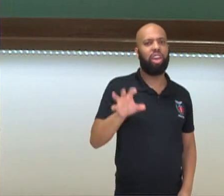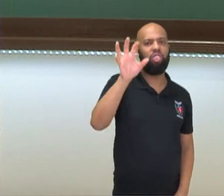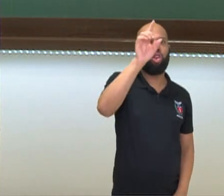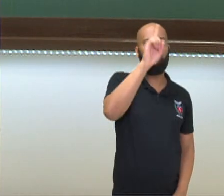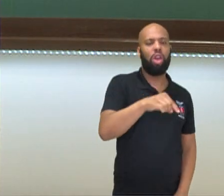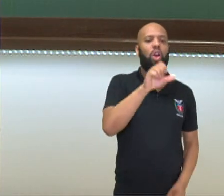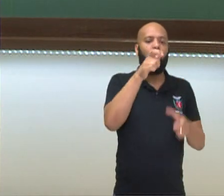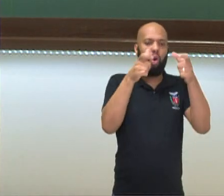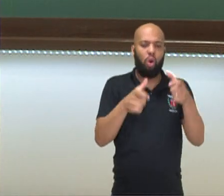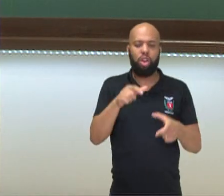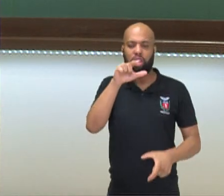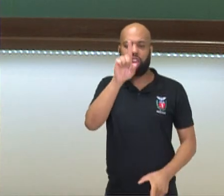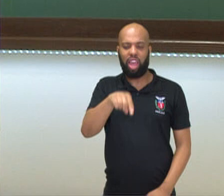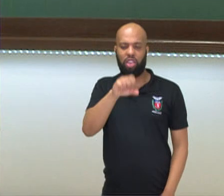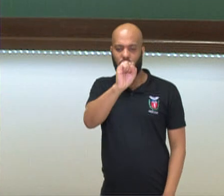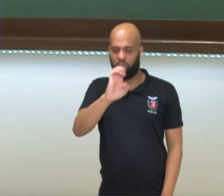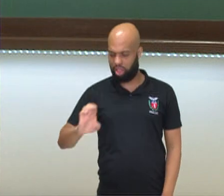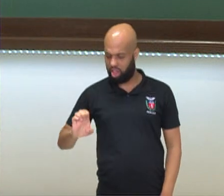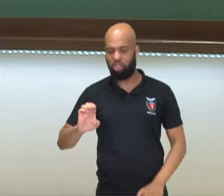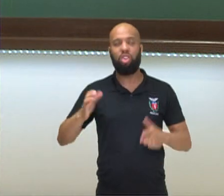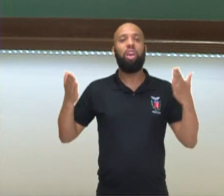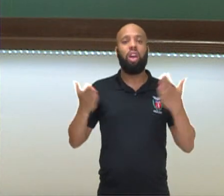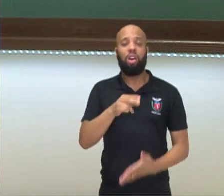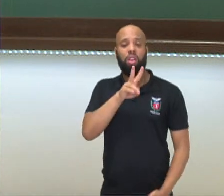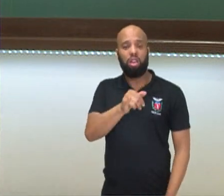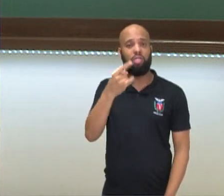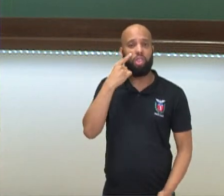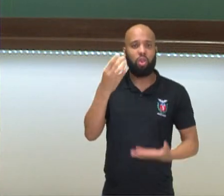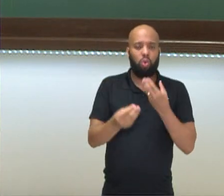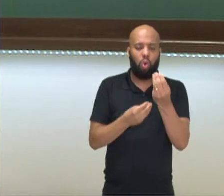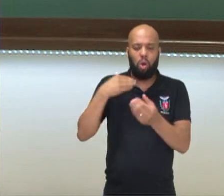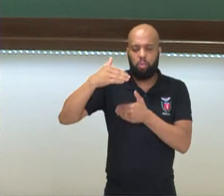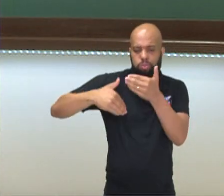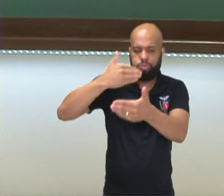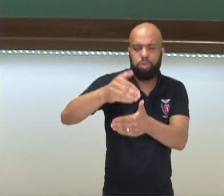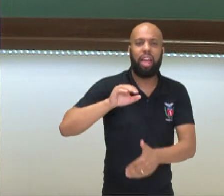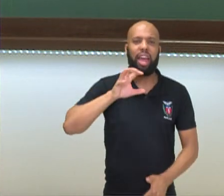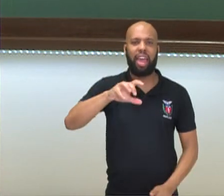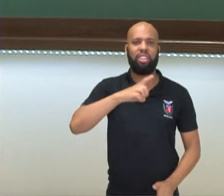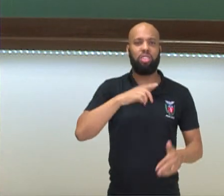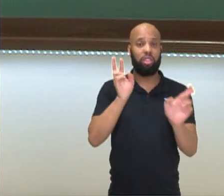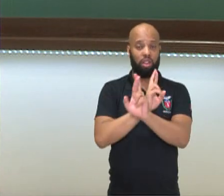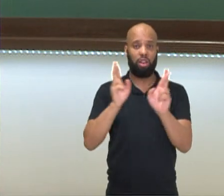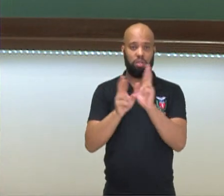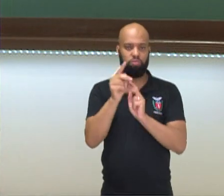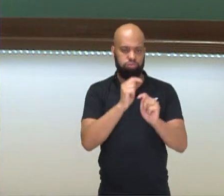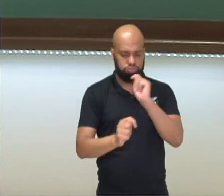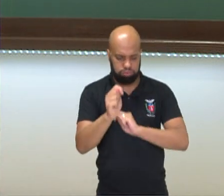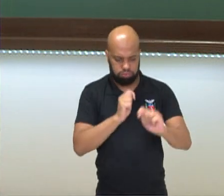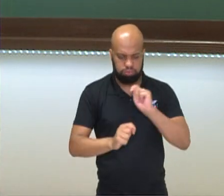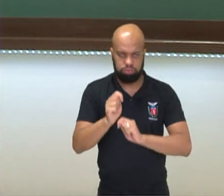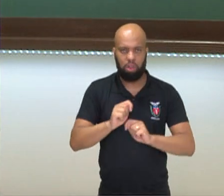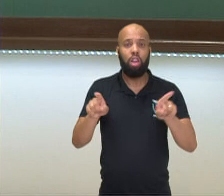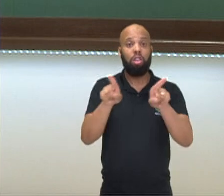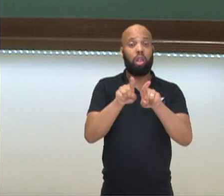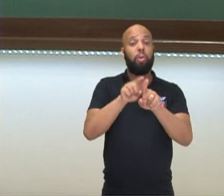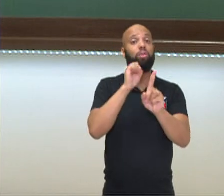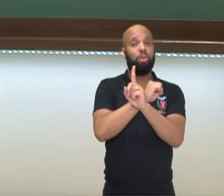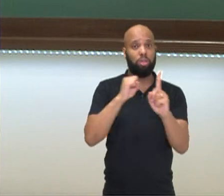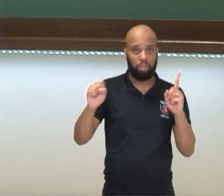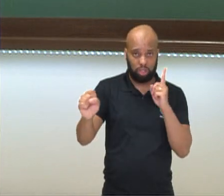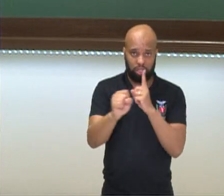região Sudeste. Vamos ver então como desenrolaram-se essas relações econômicas e